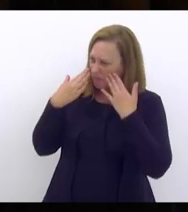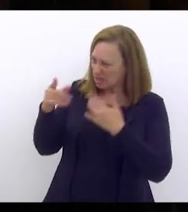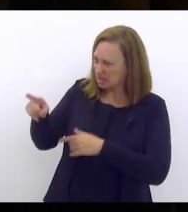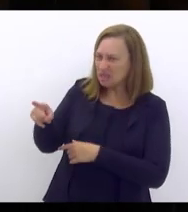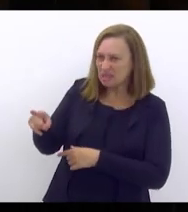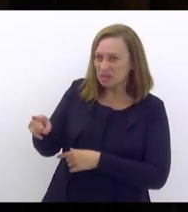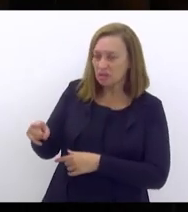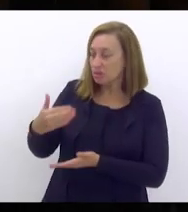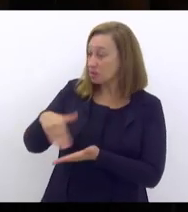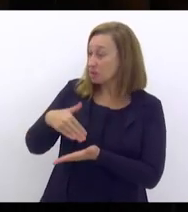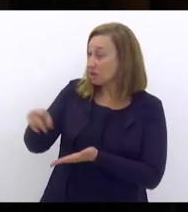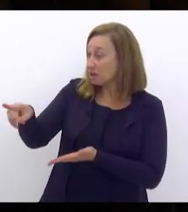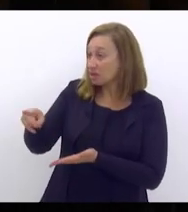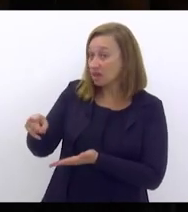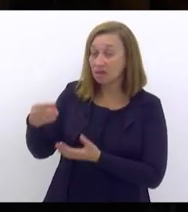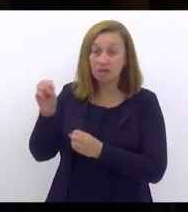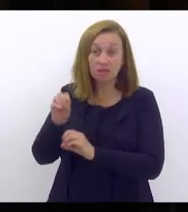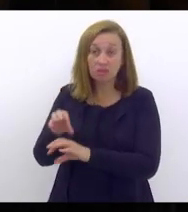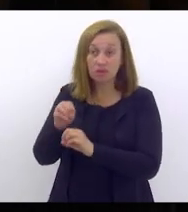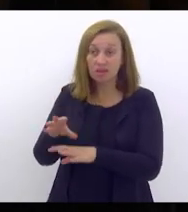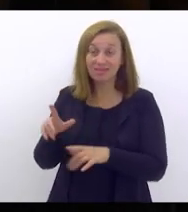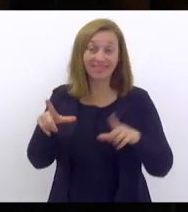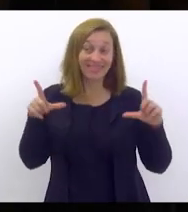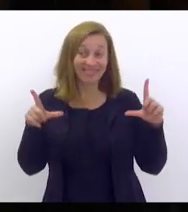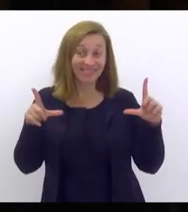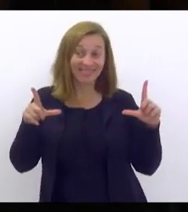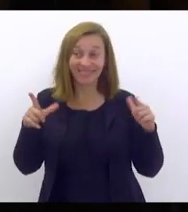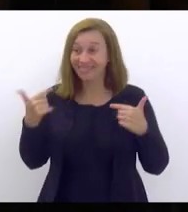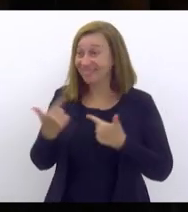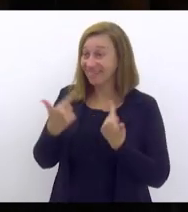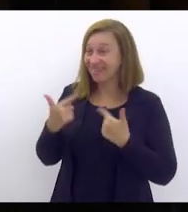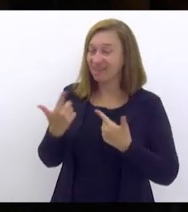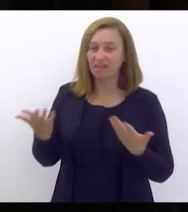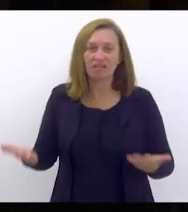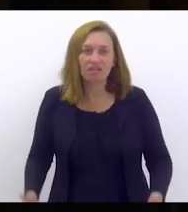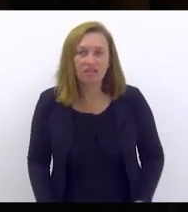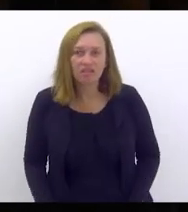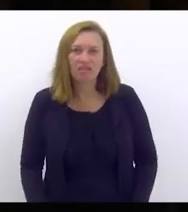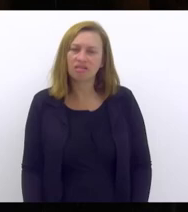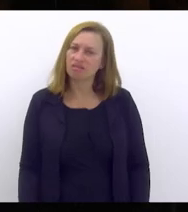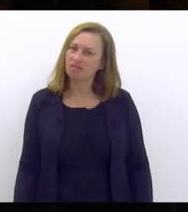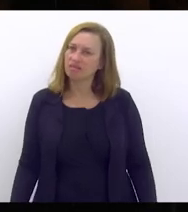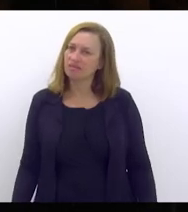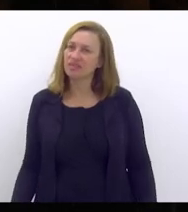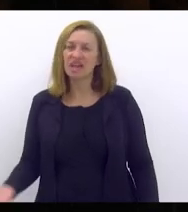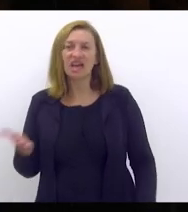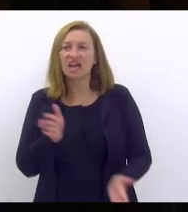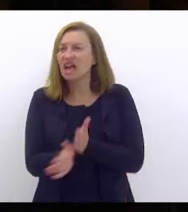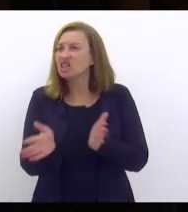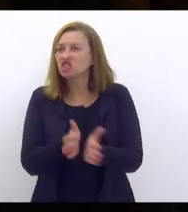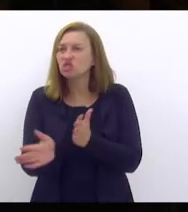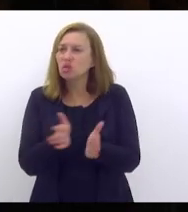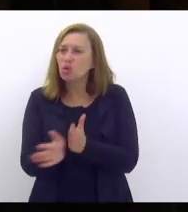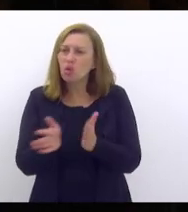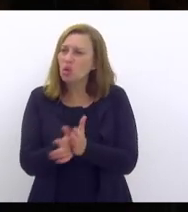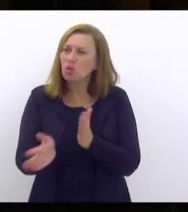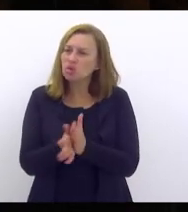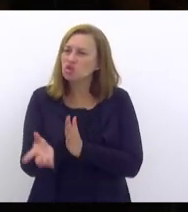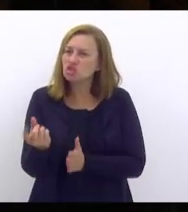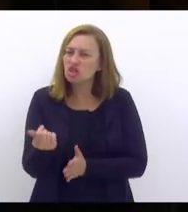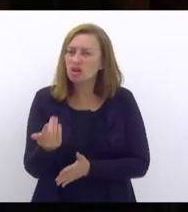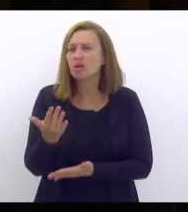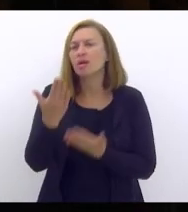o secretário ainda de educação tirando onda com a cara dos outros. Gastou um dinheiro para apresentar, desculpa